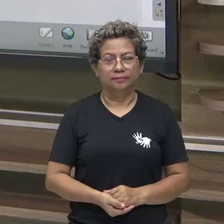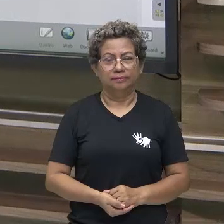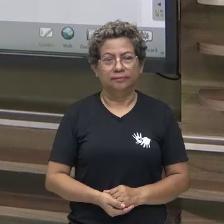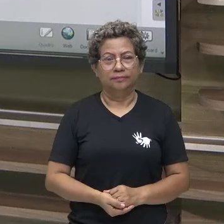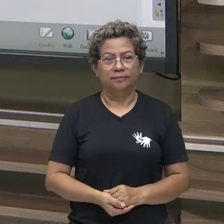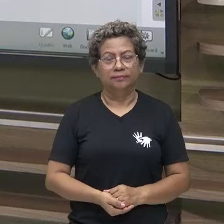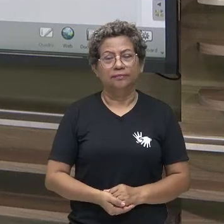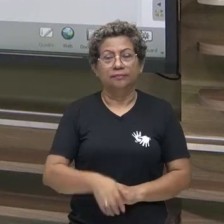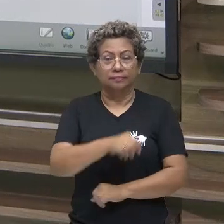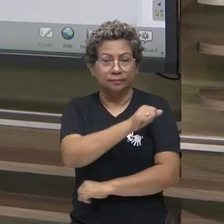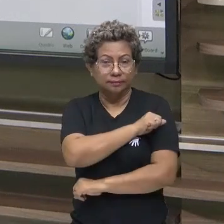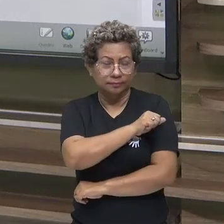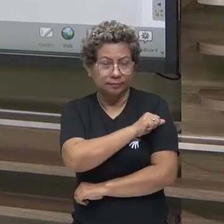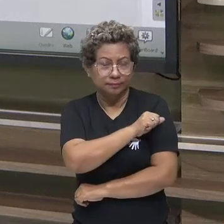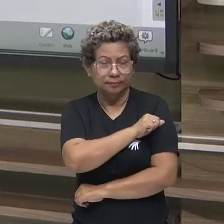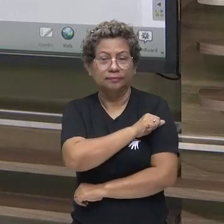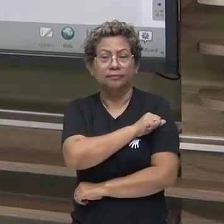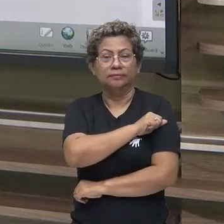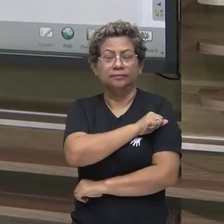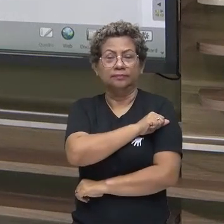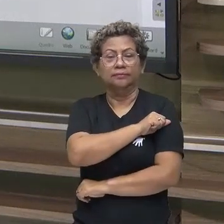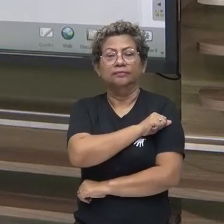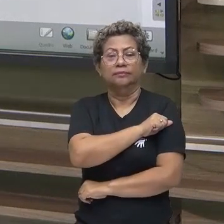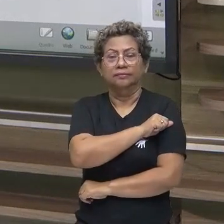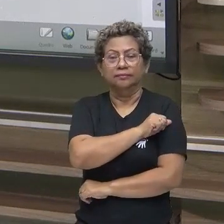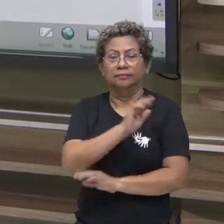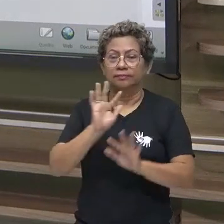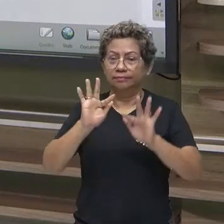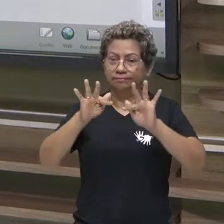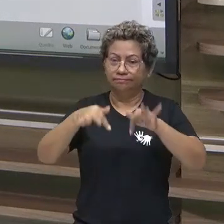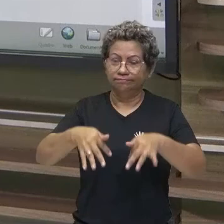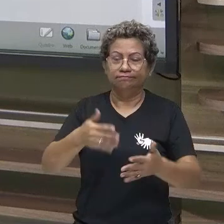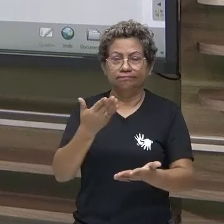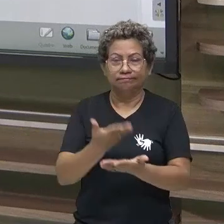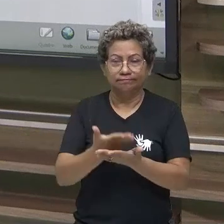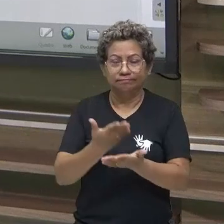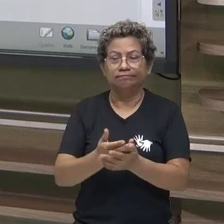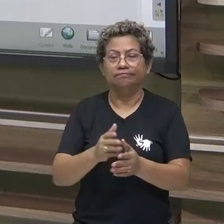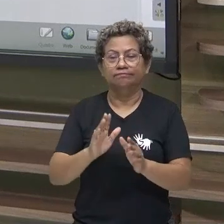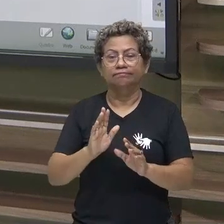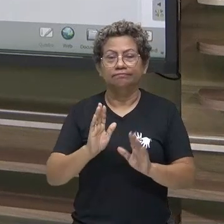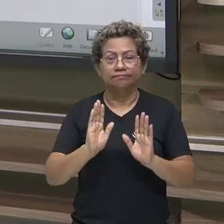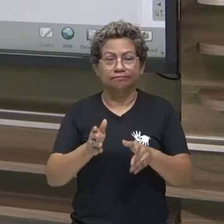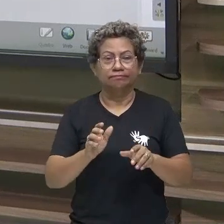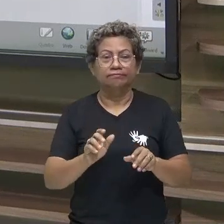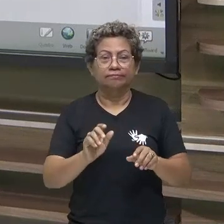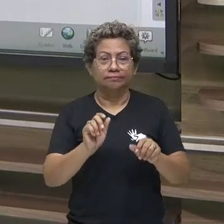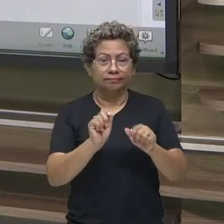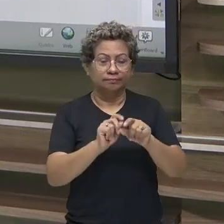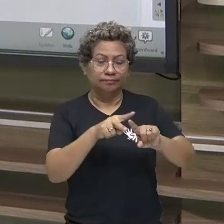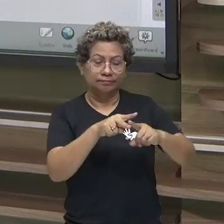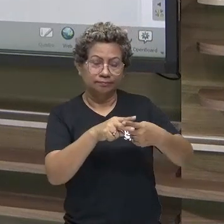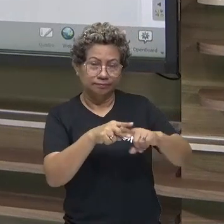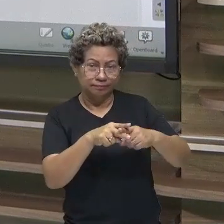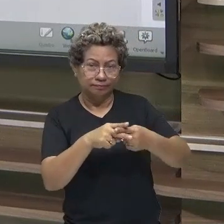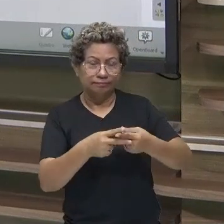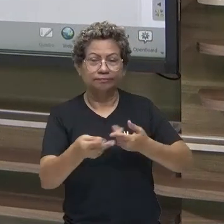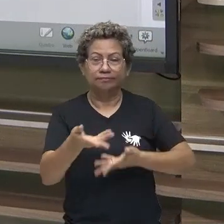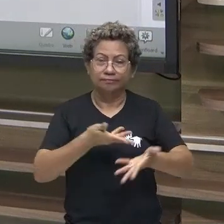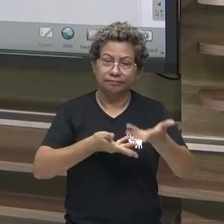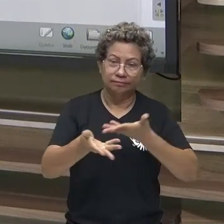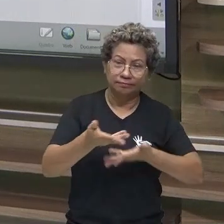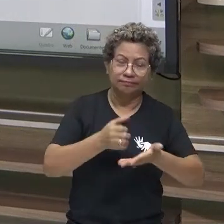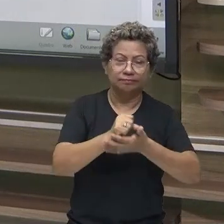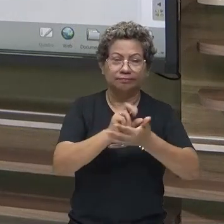Pois bem, queridos alunos, professores e pedagogos, com isso concluímos aí a correção da nossa DLI. Espero que tenham gostado da